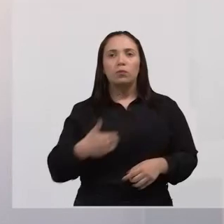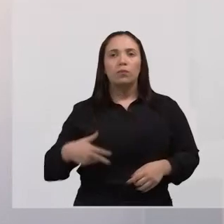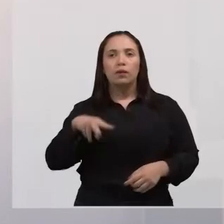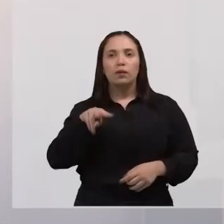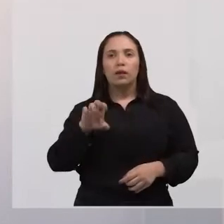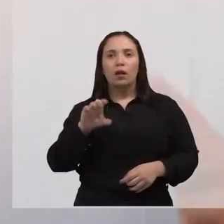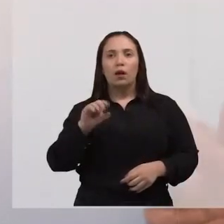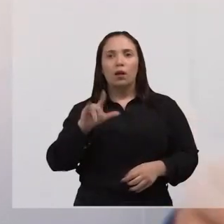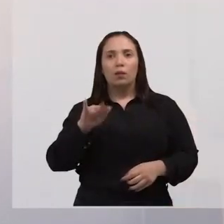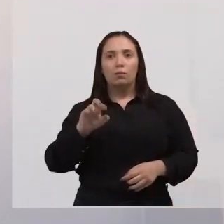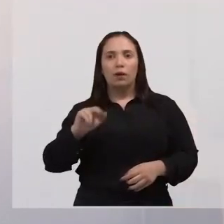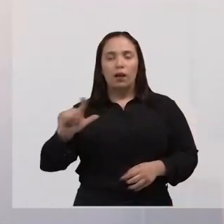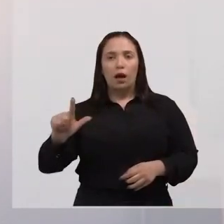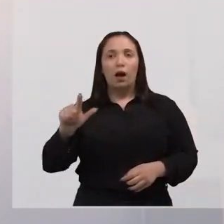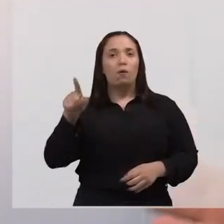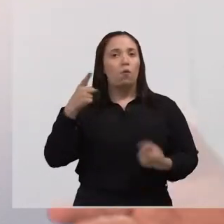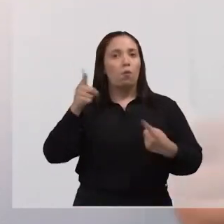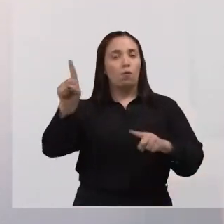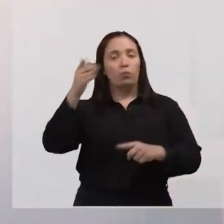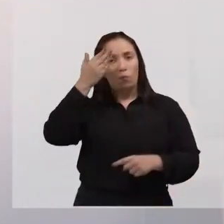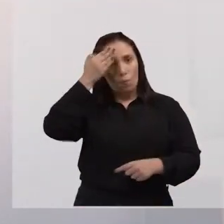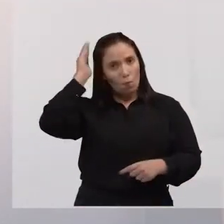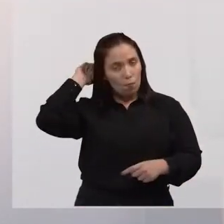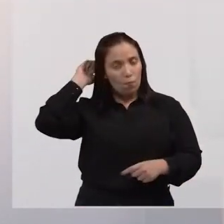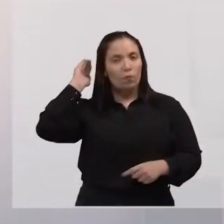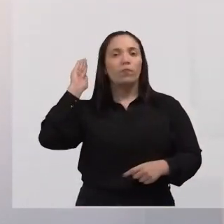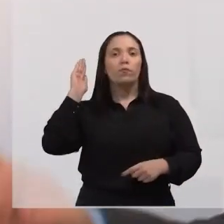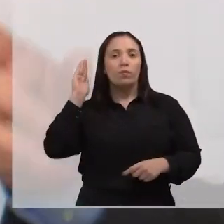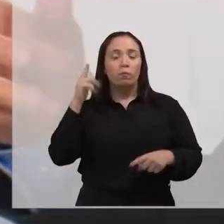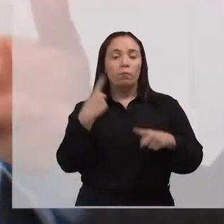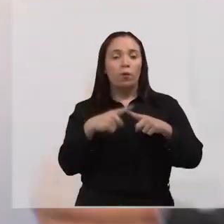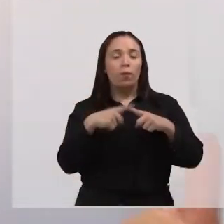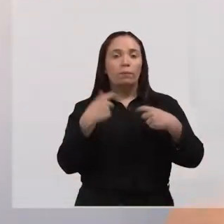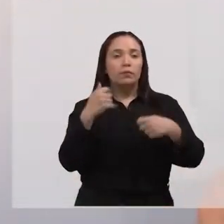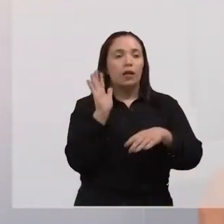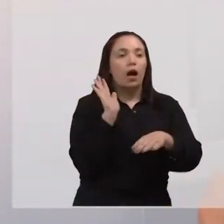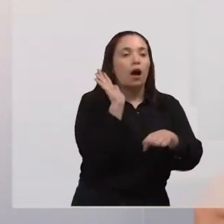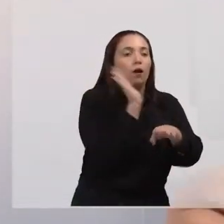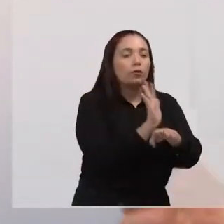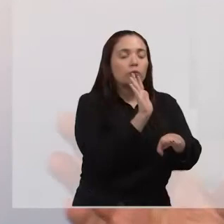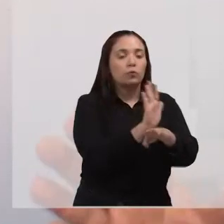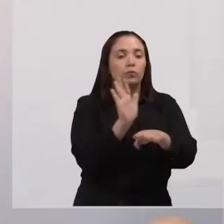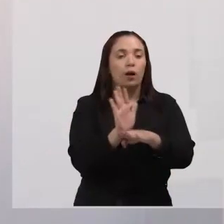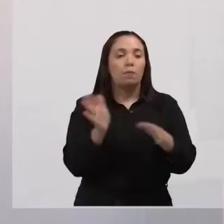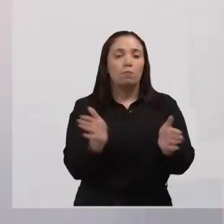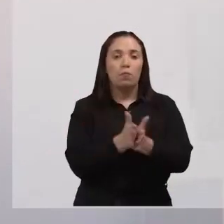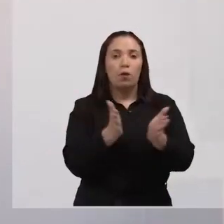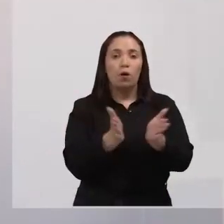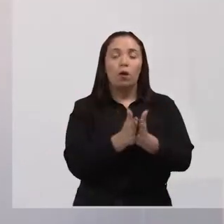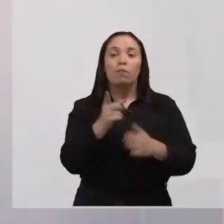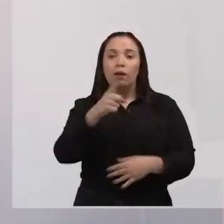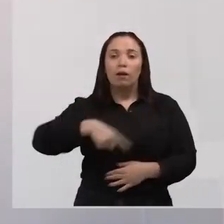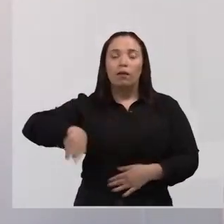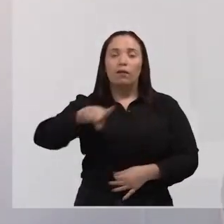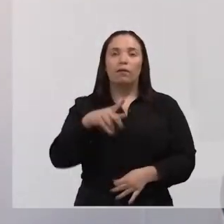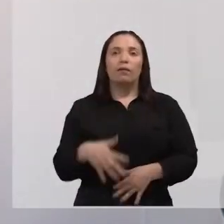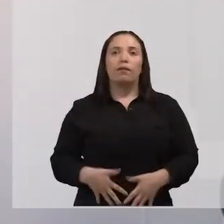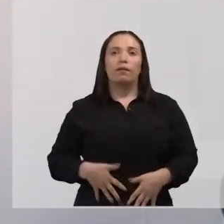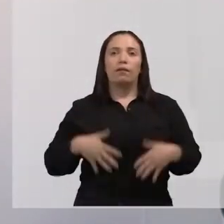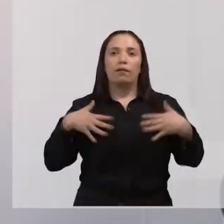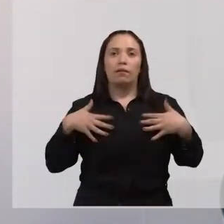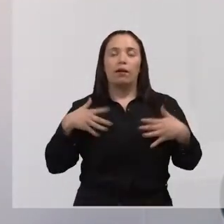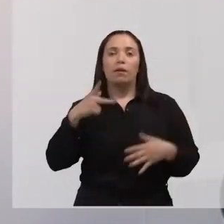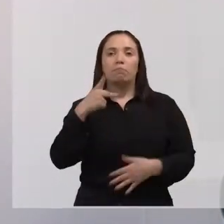governo Michel Temer e acha que o Estado tem que intervir para ajudar as camadas mais pobres. Quer dizer, ele manda um recado de agrado ao Partido